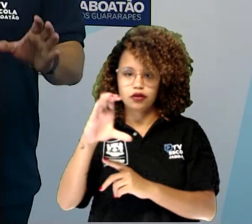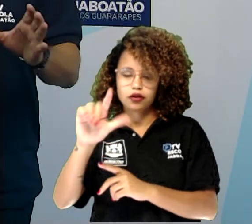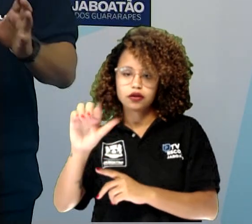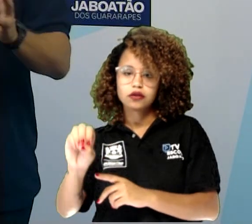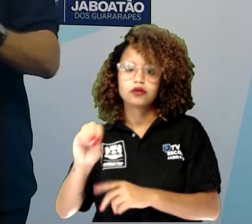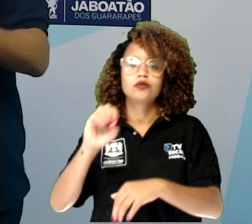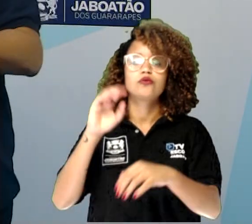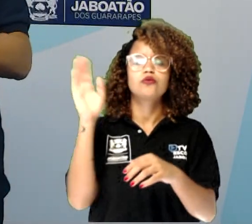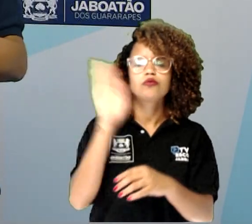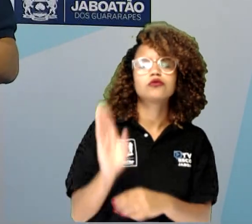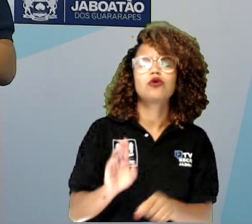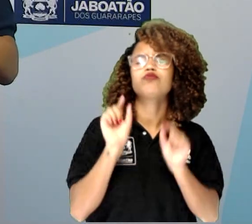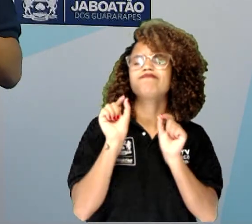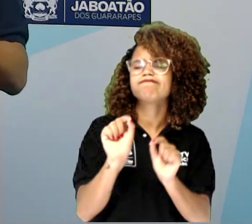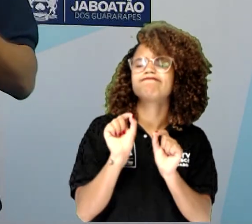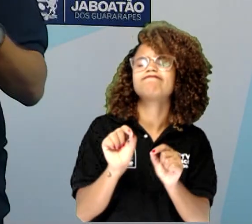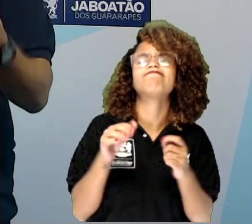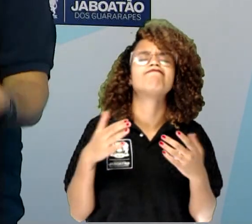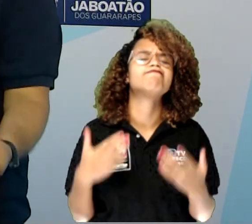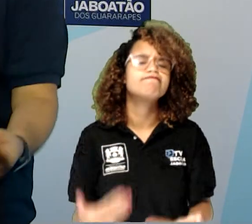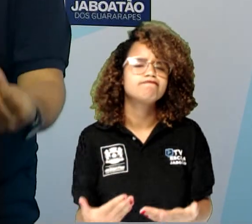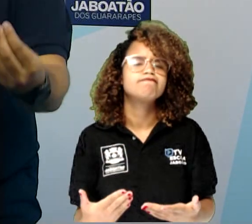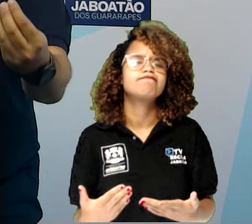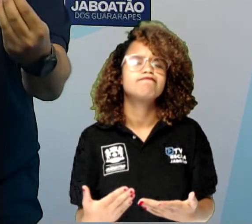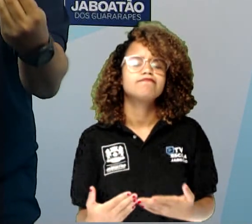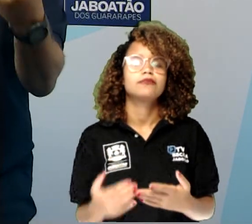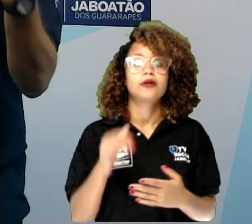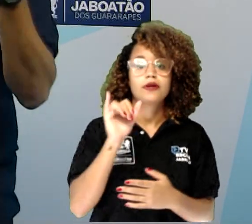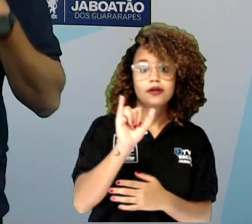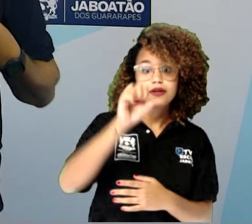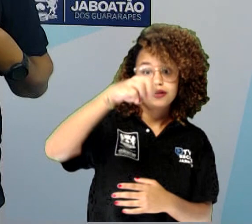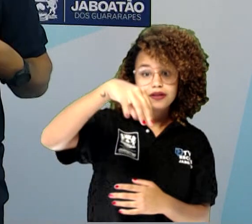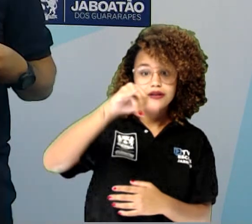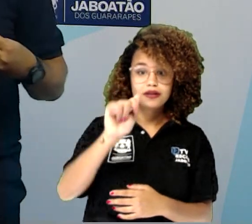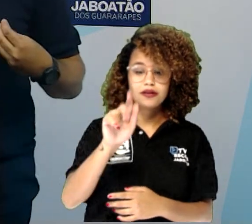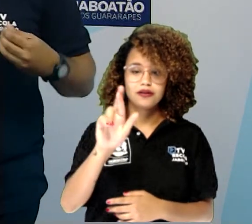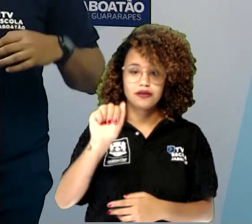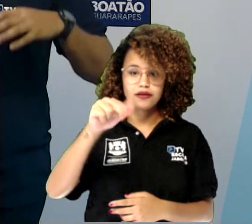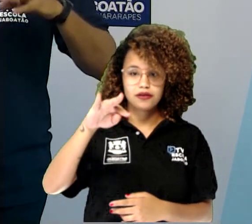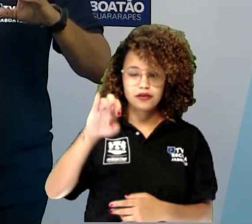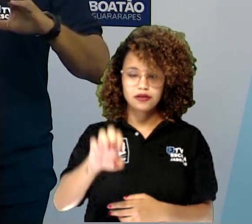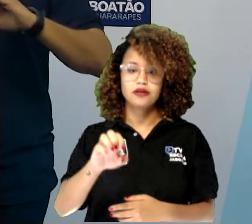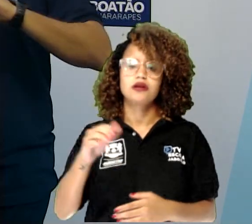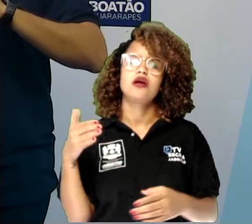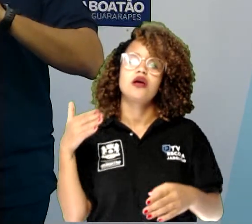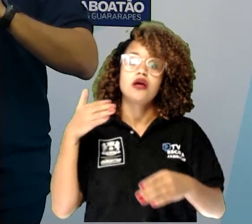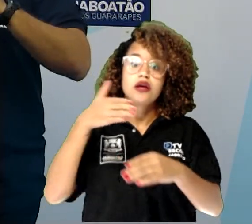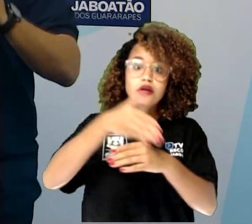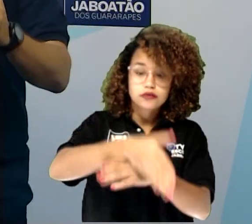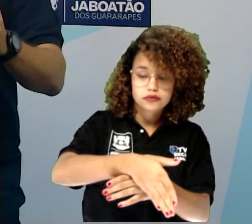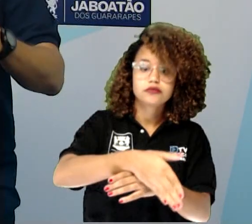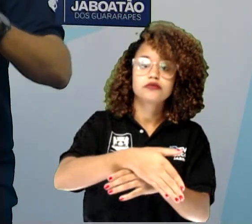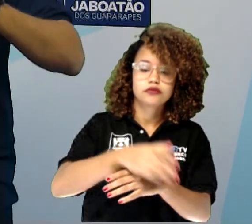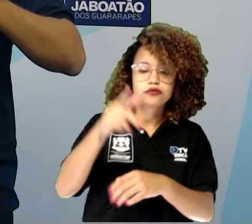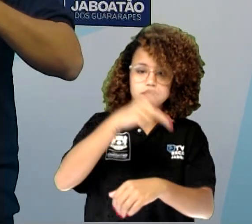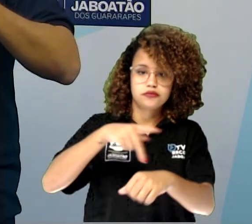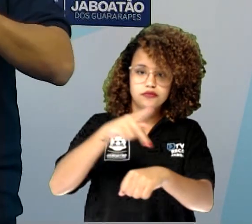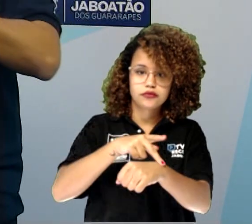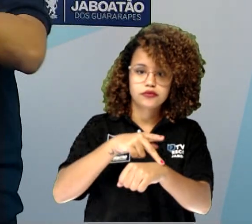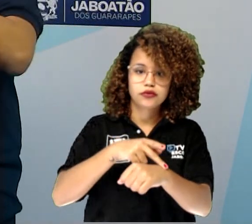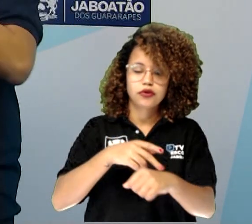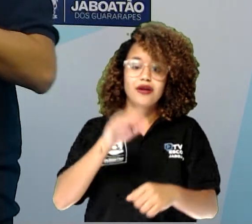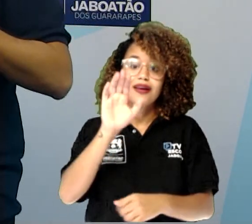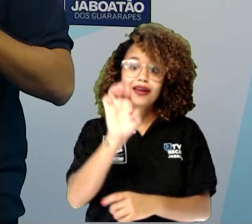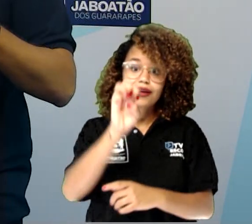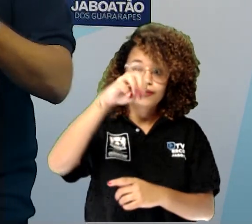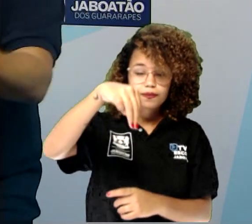que seria imigração? Imigrante é alguém que entra no país, diferente de emigrante, que é esse